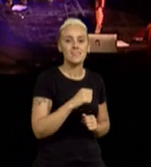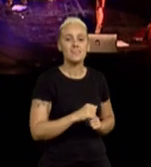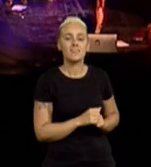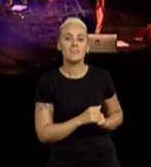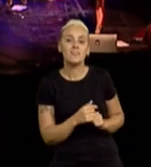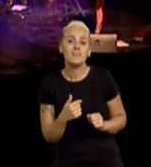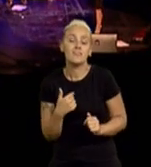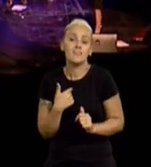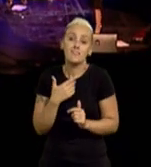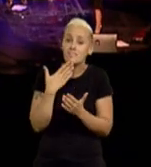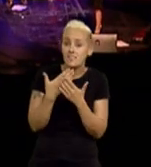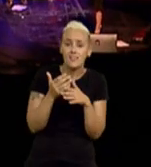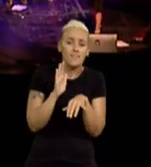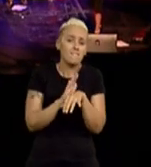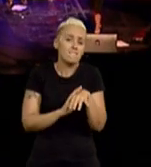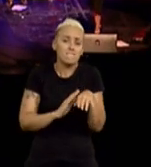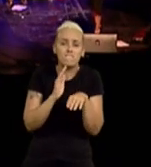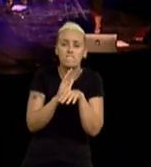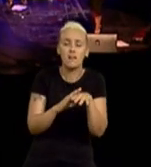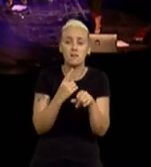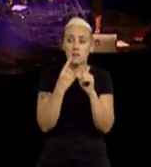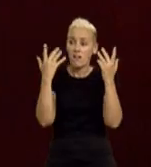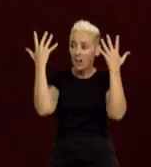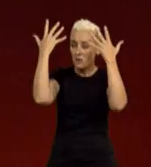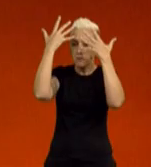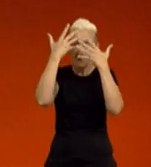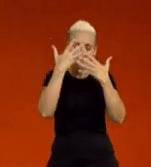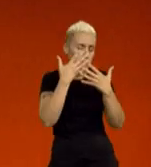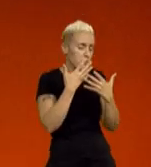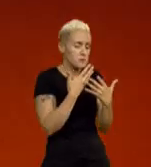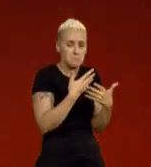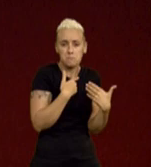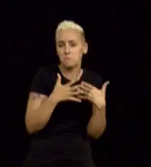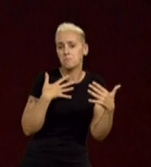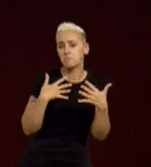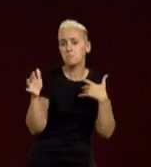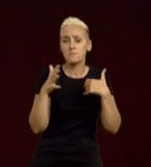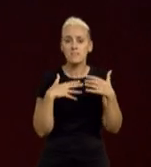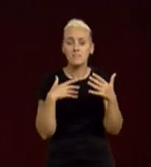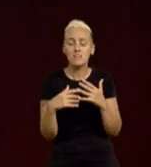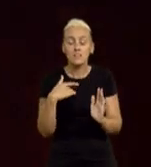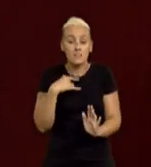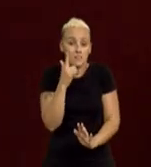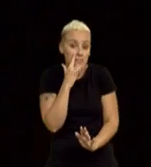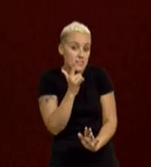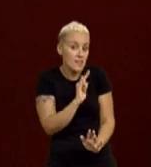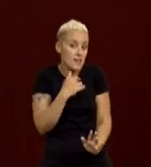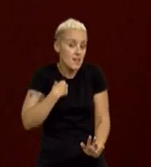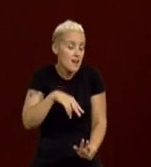I'll feel the night will never die, but I'll try just the same.